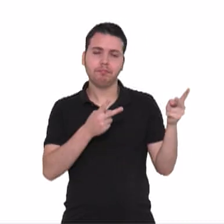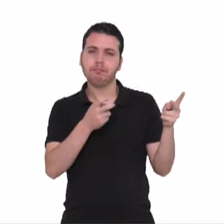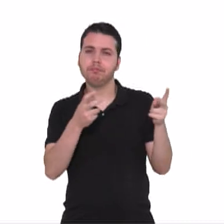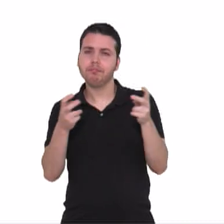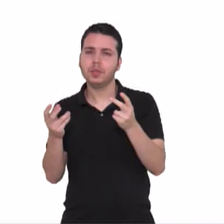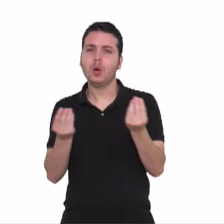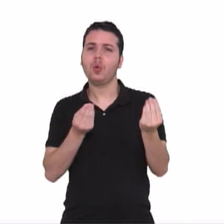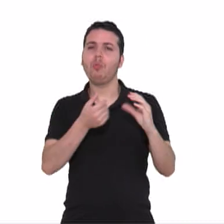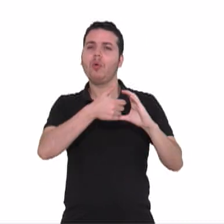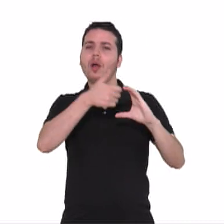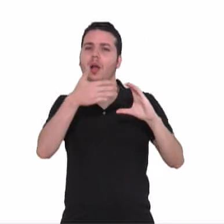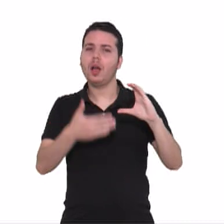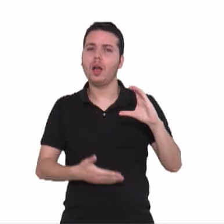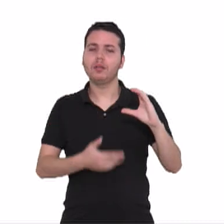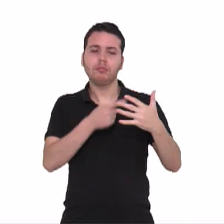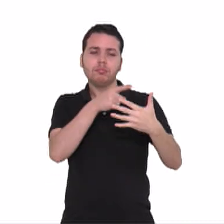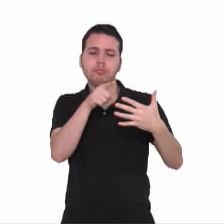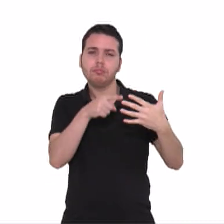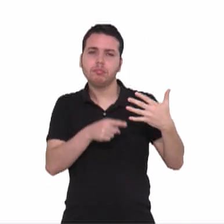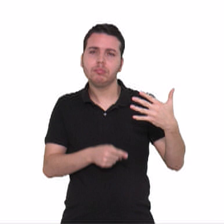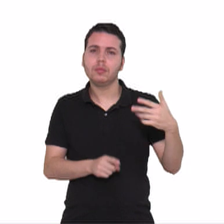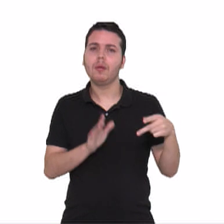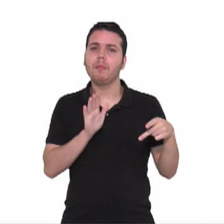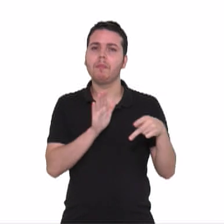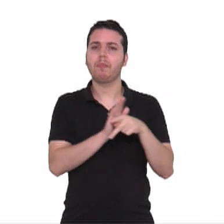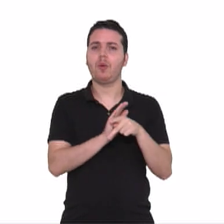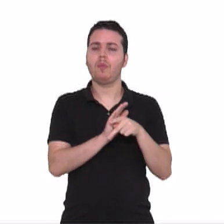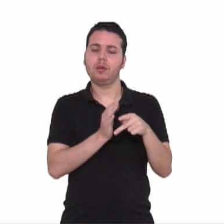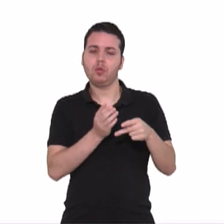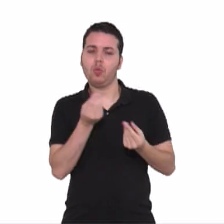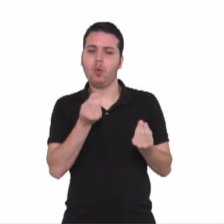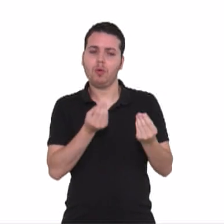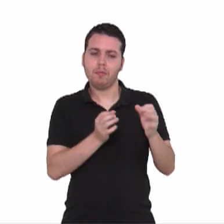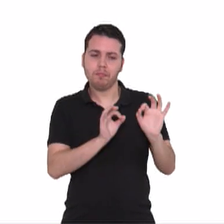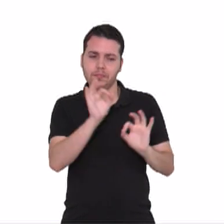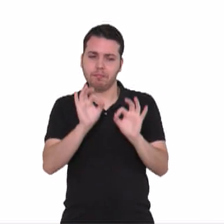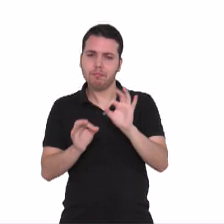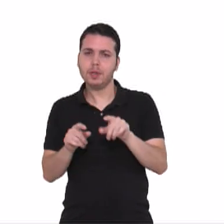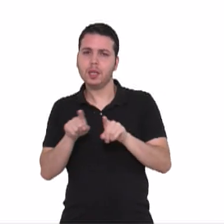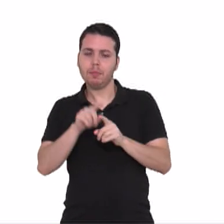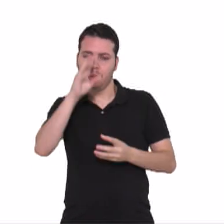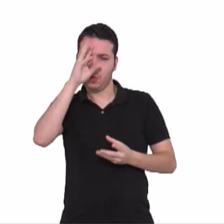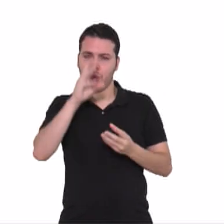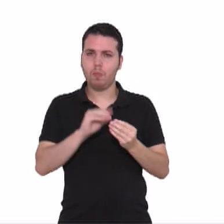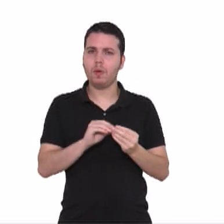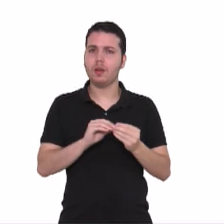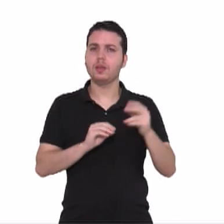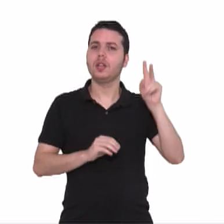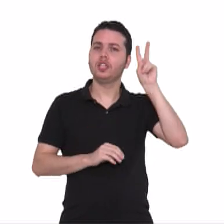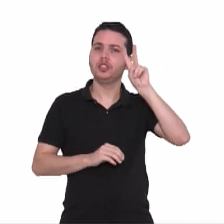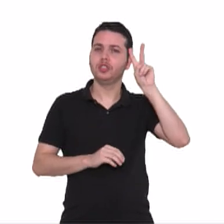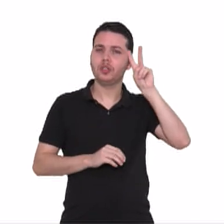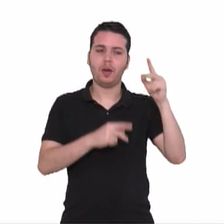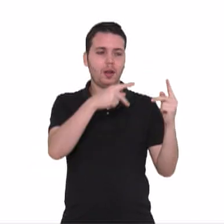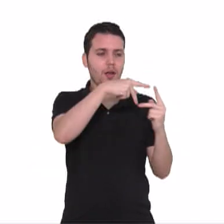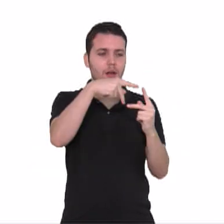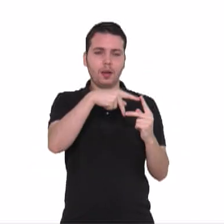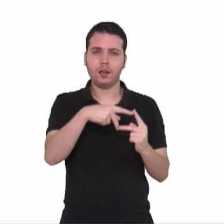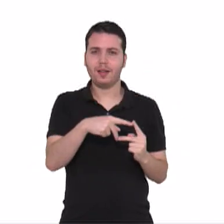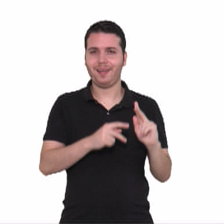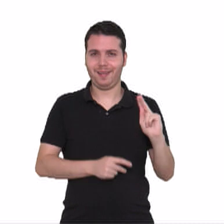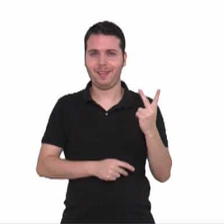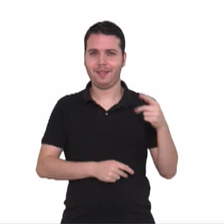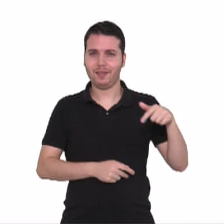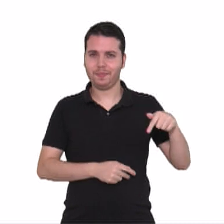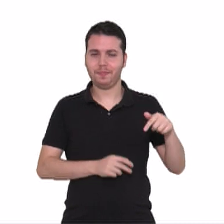aplicar características e elementos composicionais para a produção e interpretação de histórias em quadrinhos e também retomar a